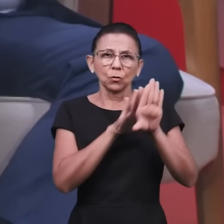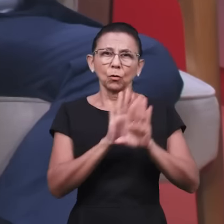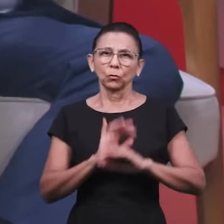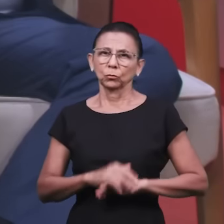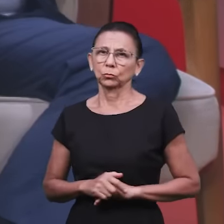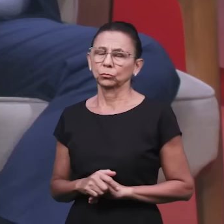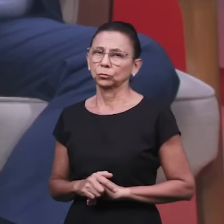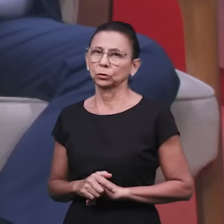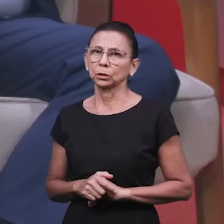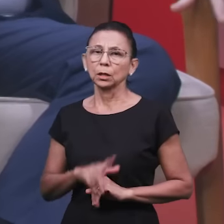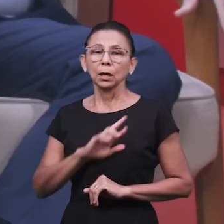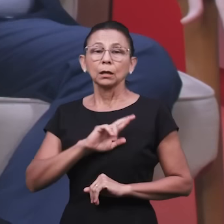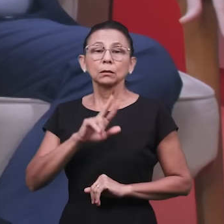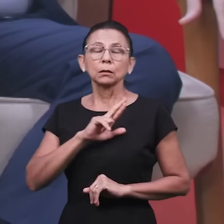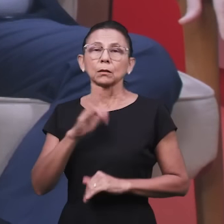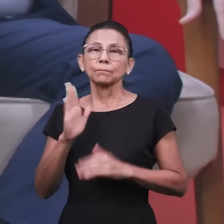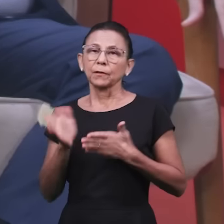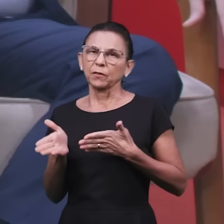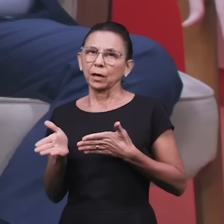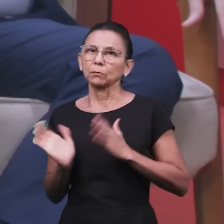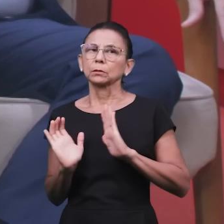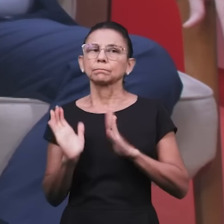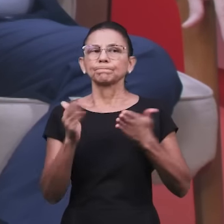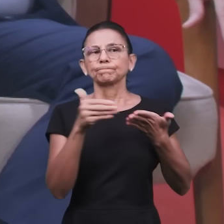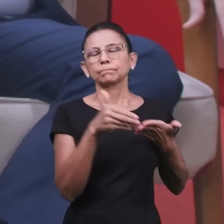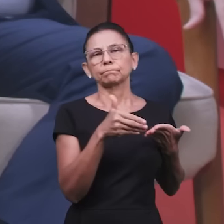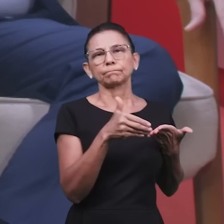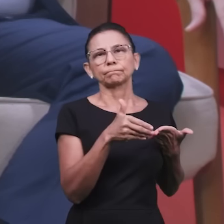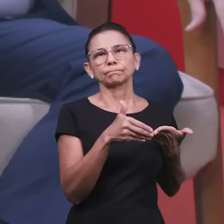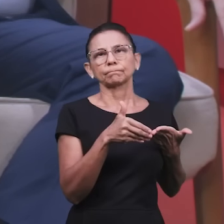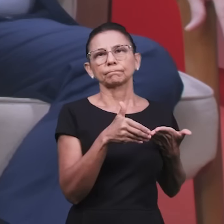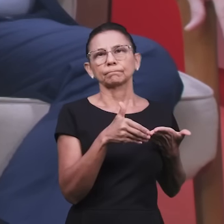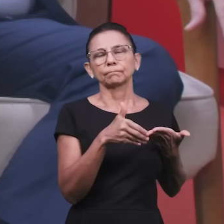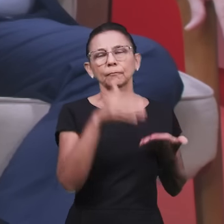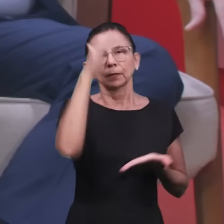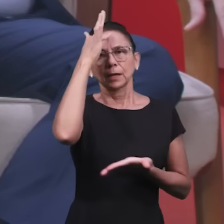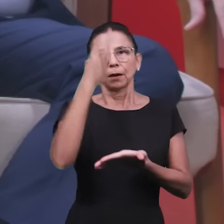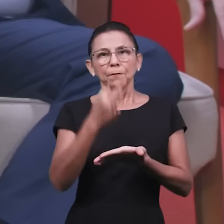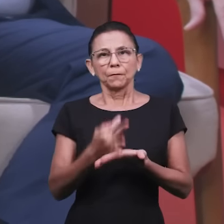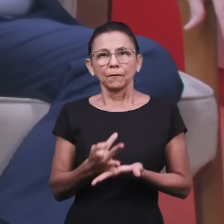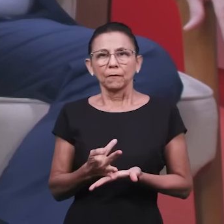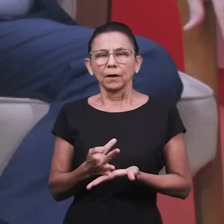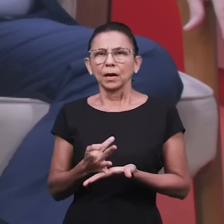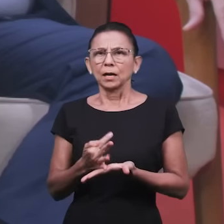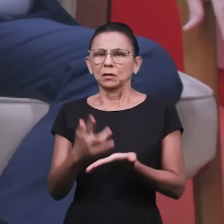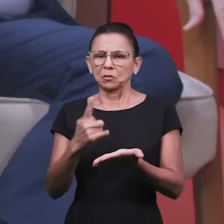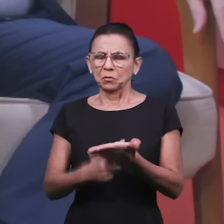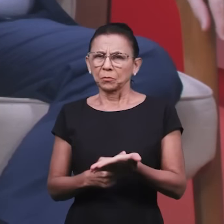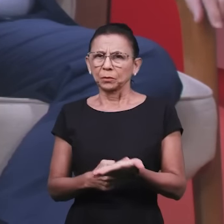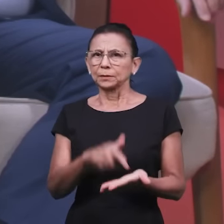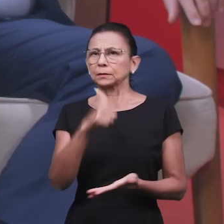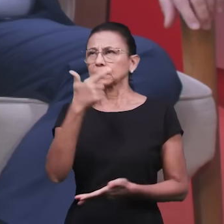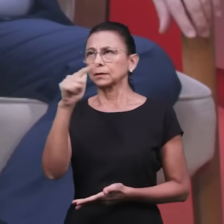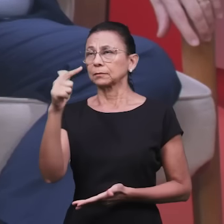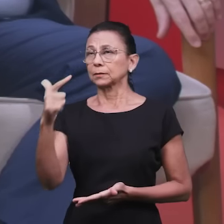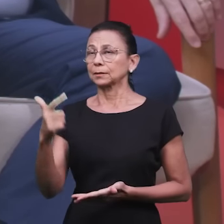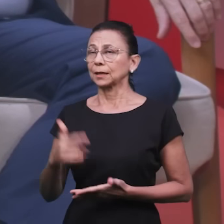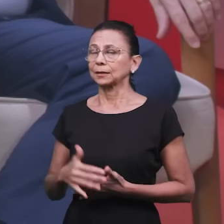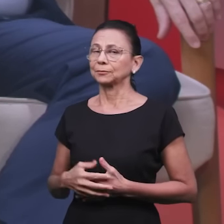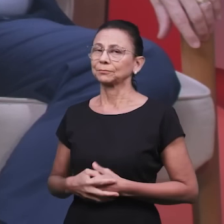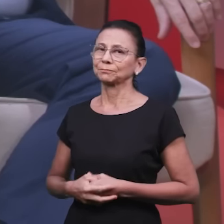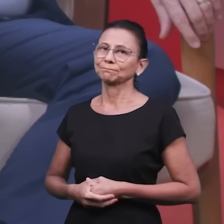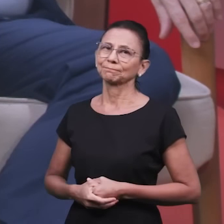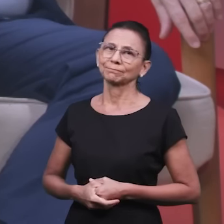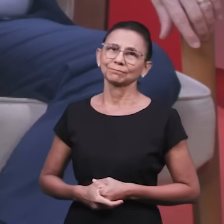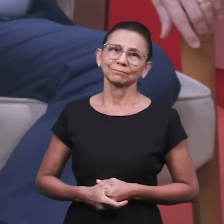vivendo em fidelidade ao Senhor. É uma fé sem compromisso. Exato. Né? É apenas, como você falou,